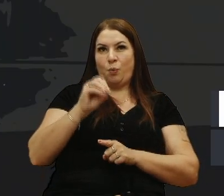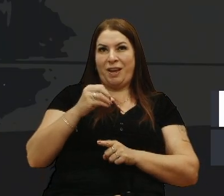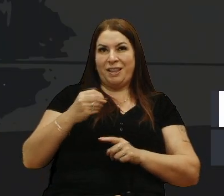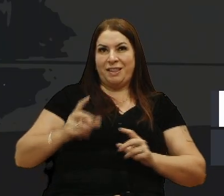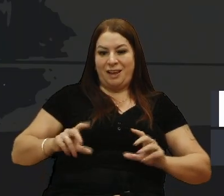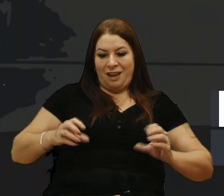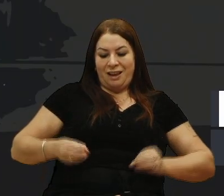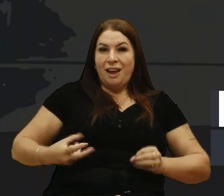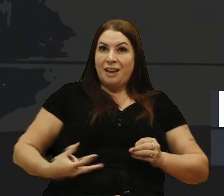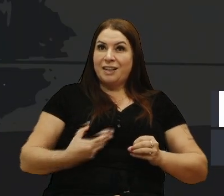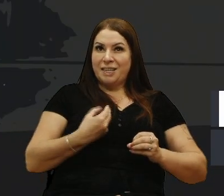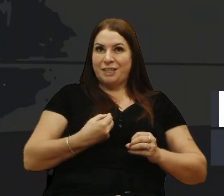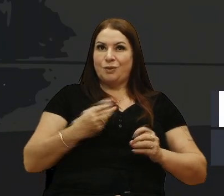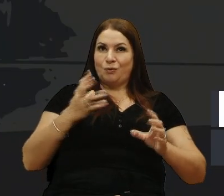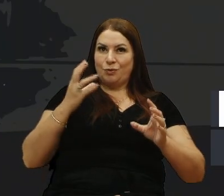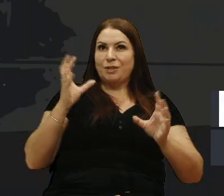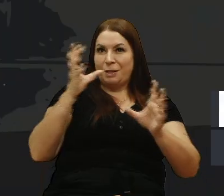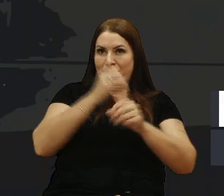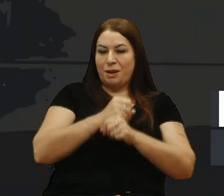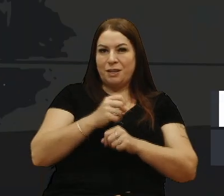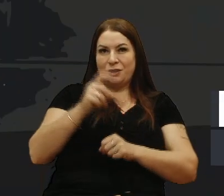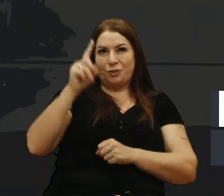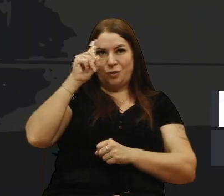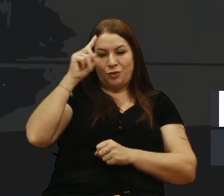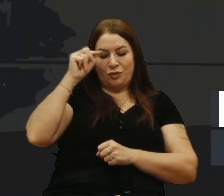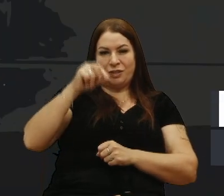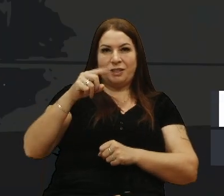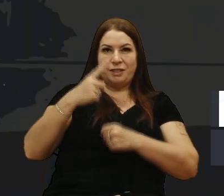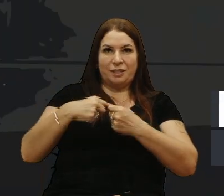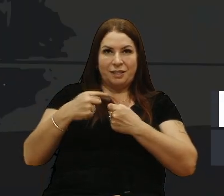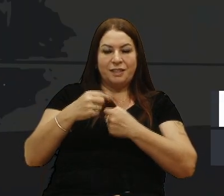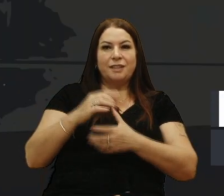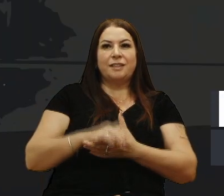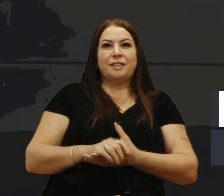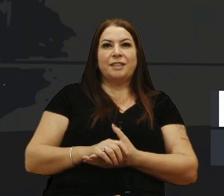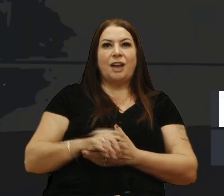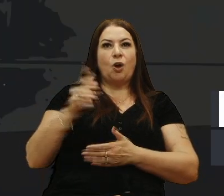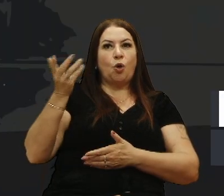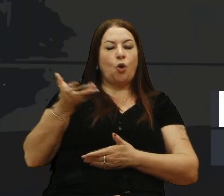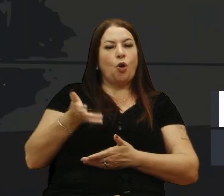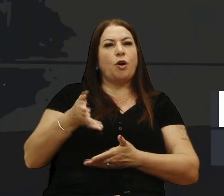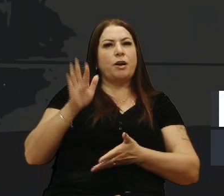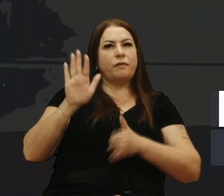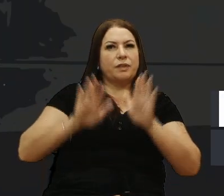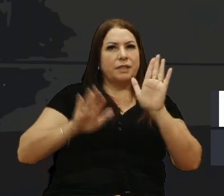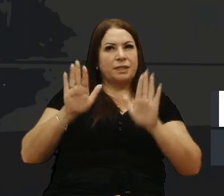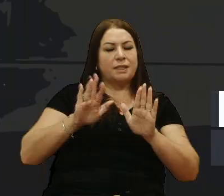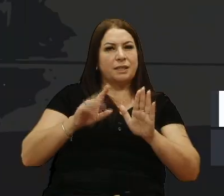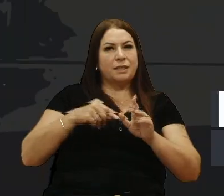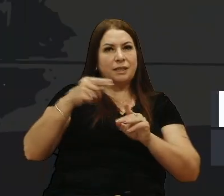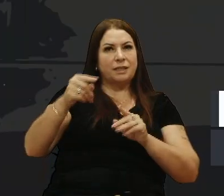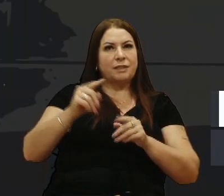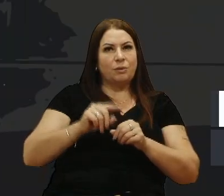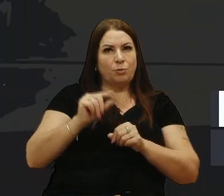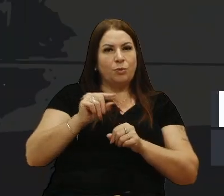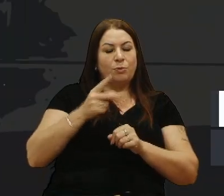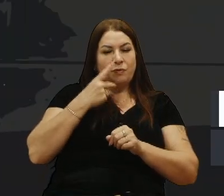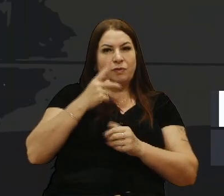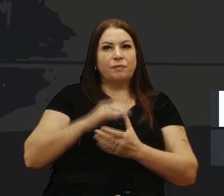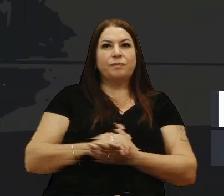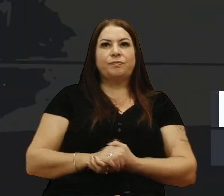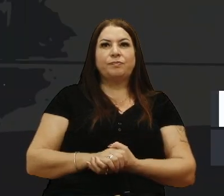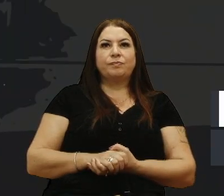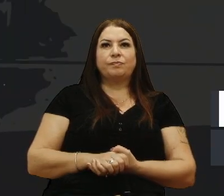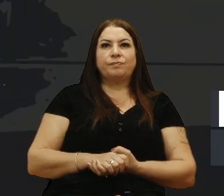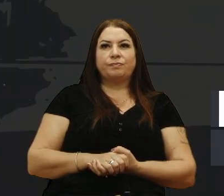castrações diárias na nossa cidade, agora foi licitado aí, feito uma concessão, e daqui a pouco eu vou falar sobre